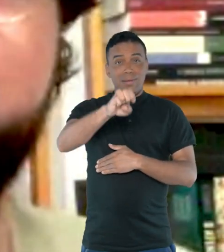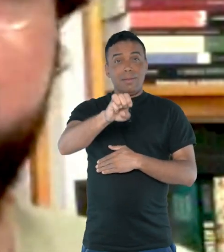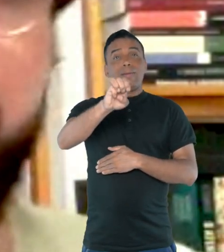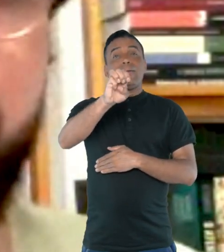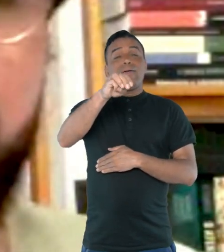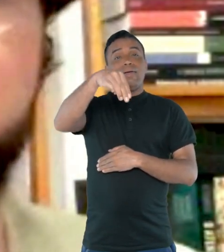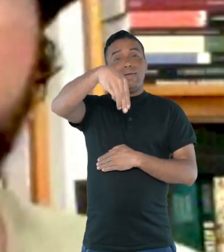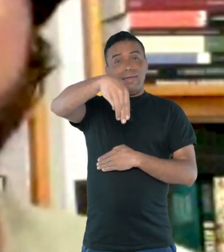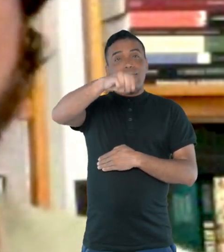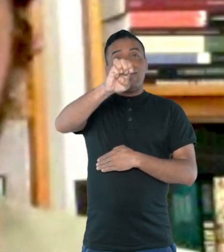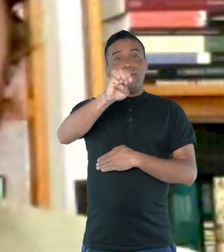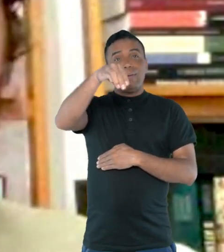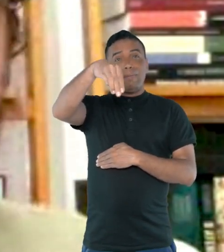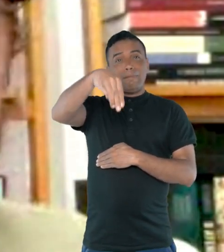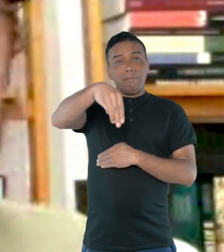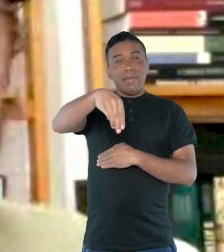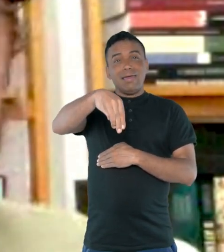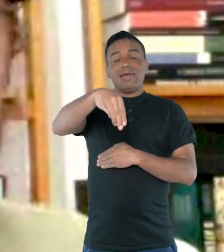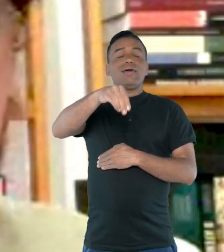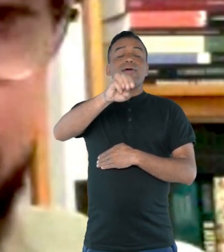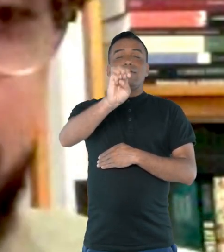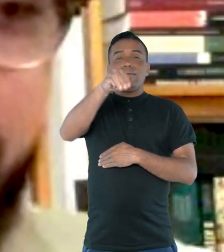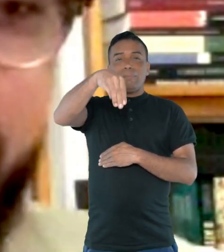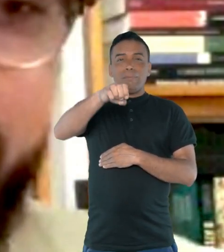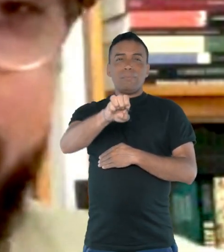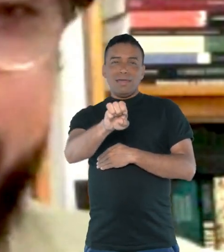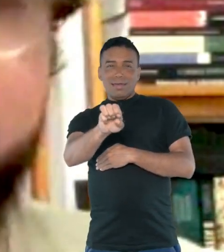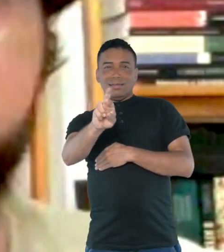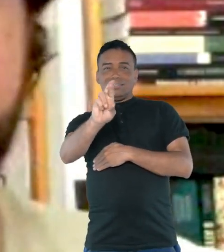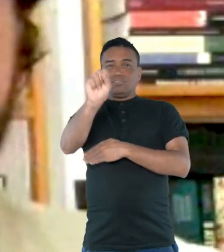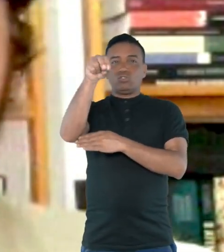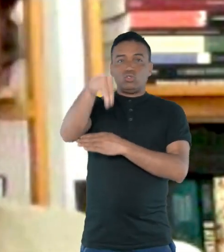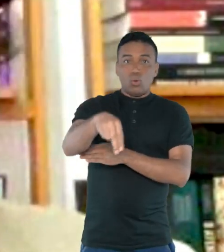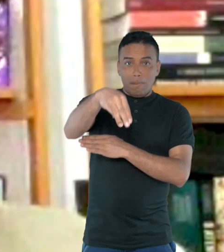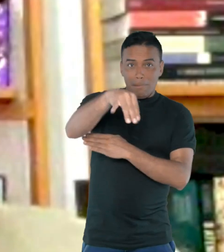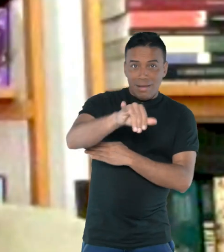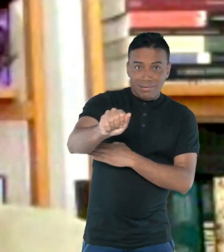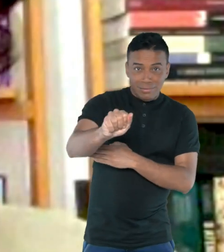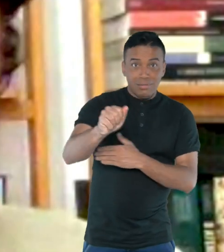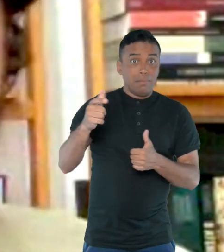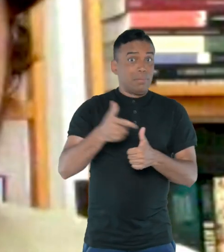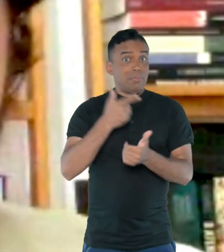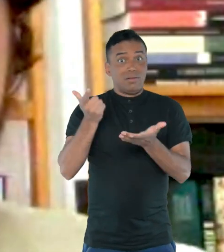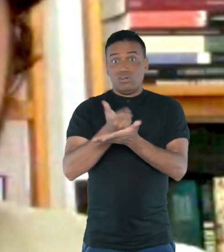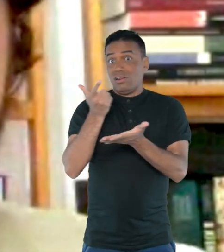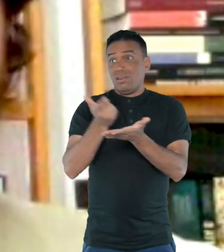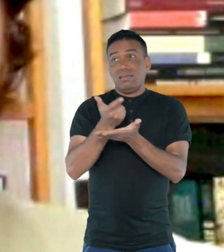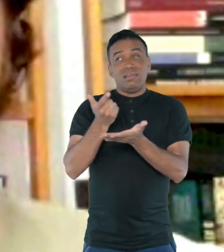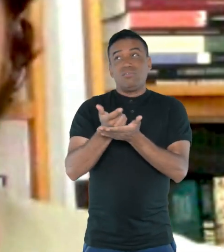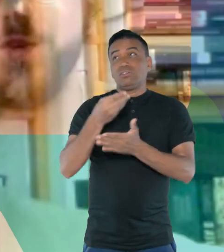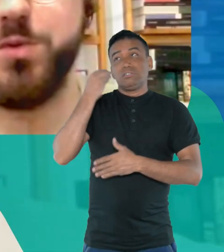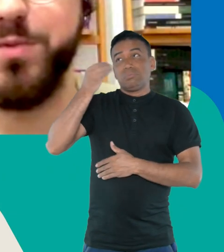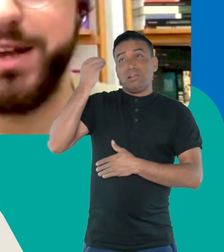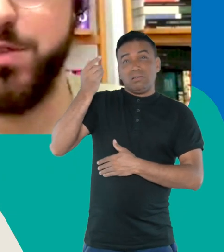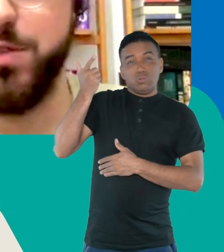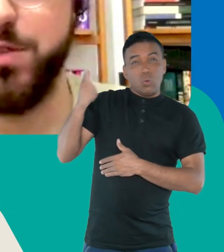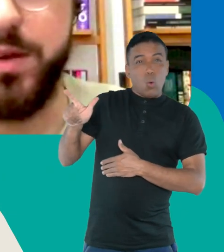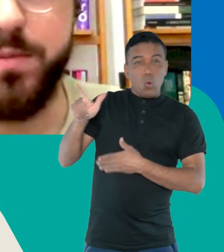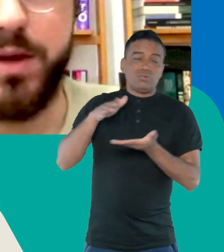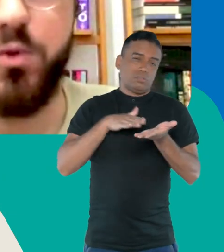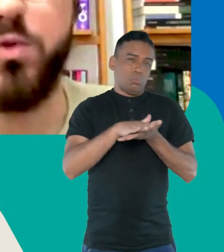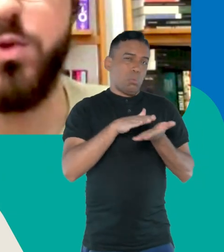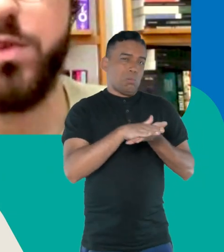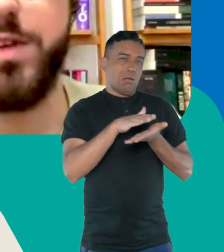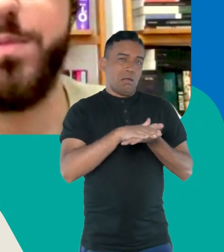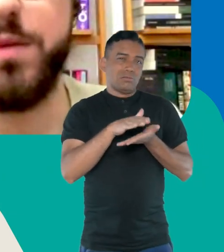de Os Corpos Nus dos Moribundos, é o meu primeiro romance, apesar de já ter tido algumas experiências com algumas